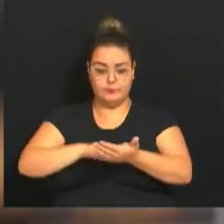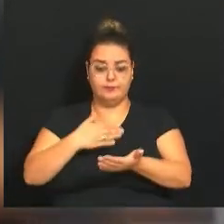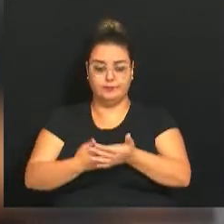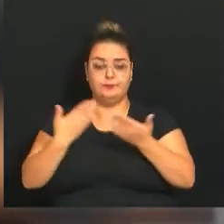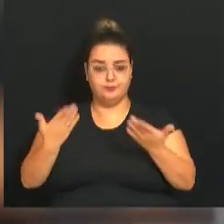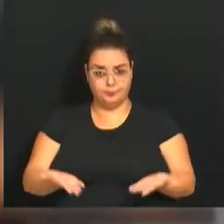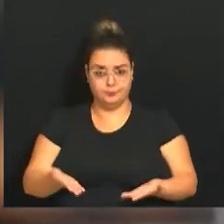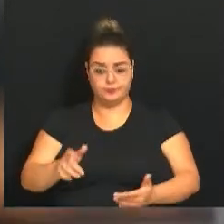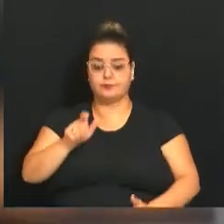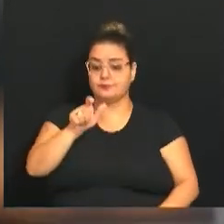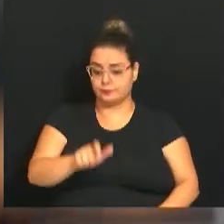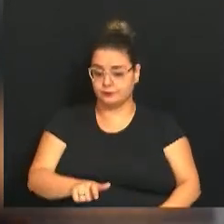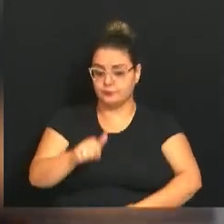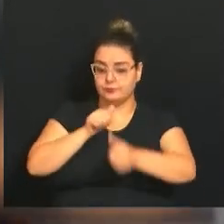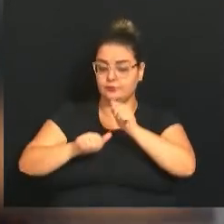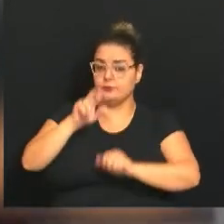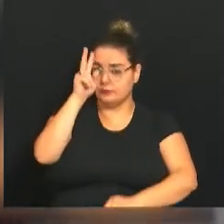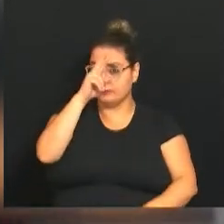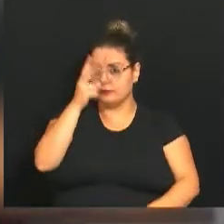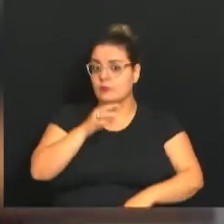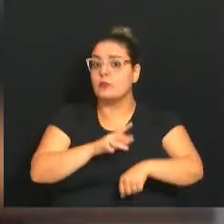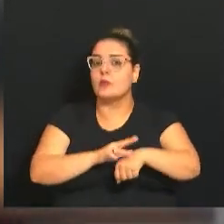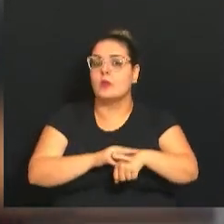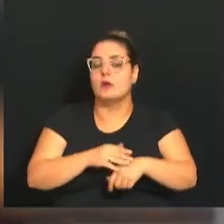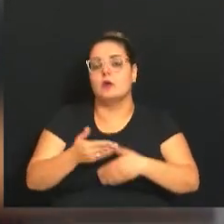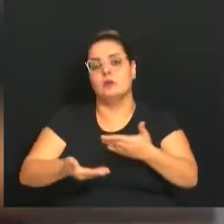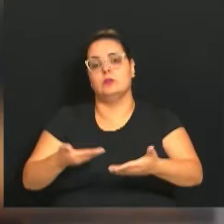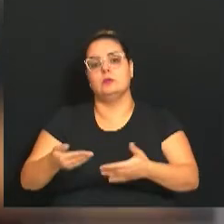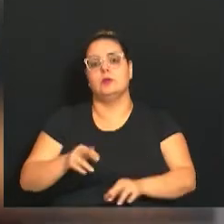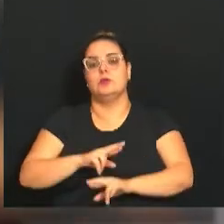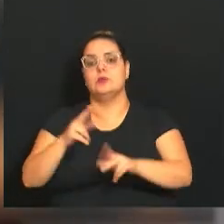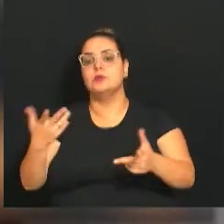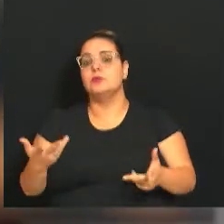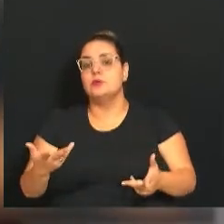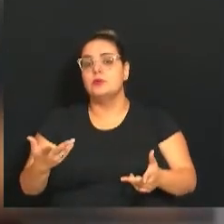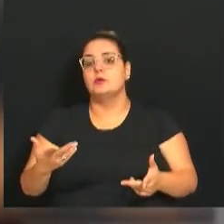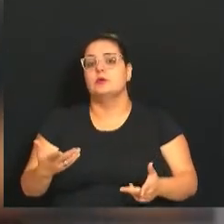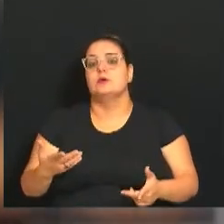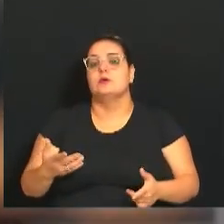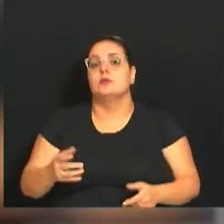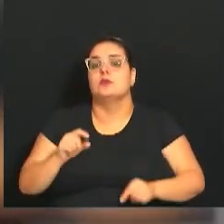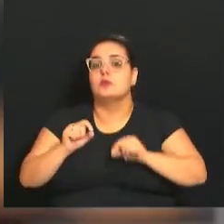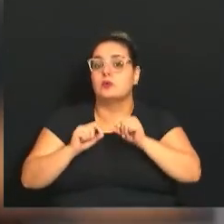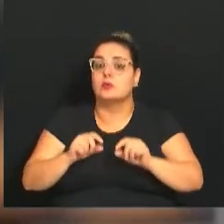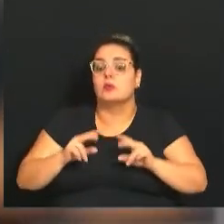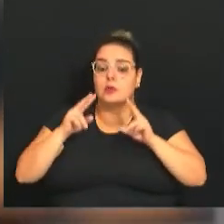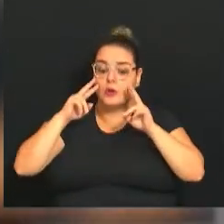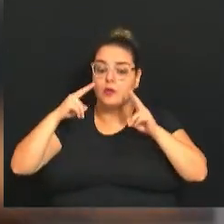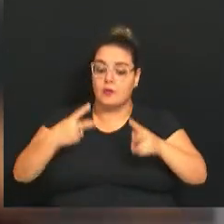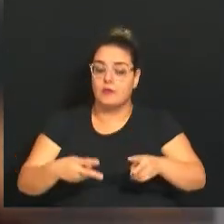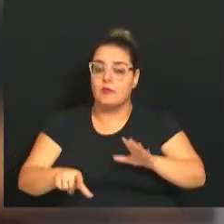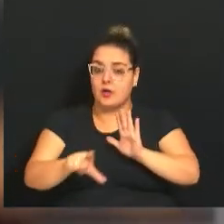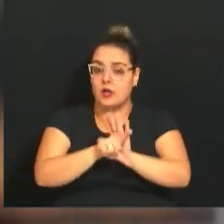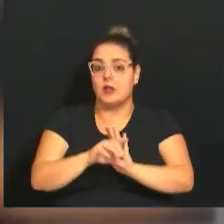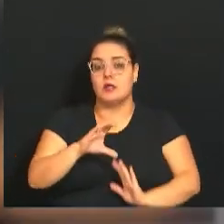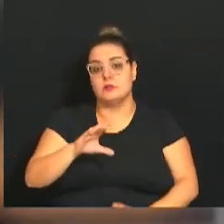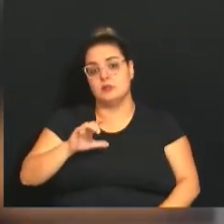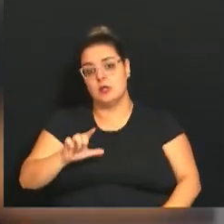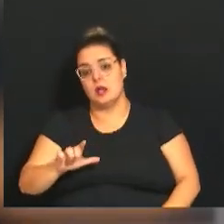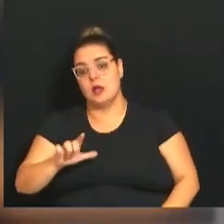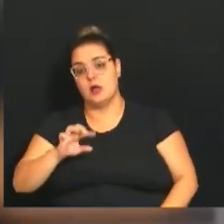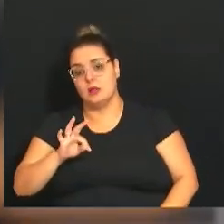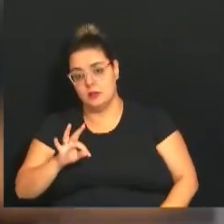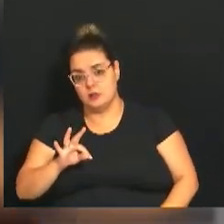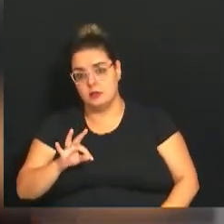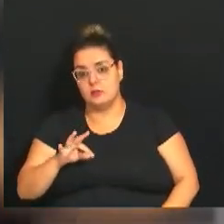doença e precisasse de um tratamento diferenciado em relação ao que a CLT prevê, de forma muito rápida no seu